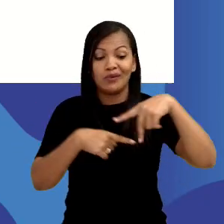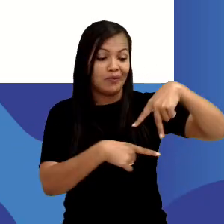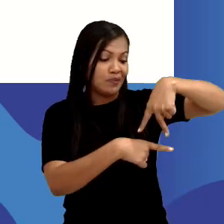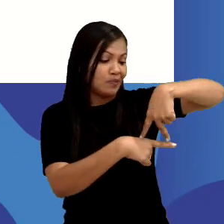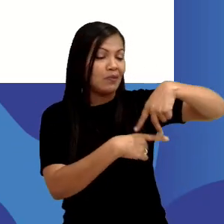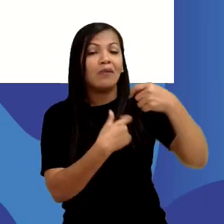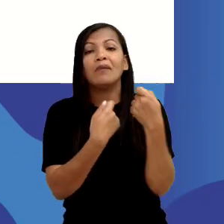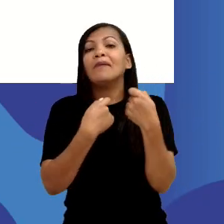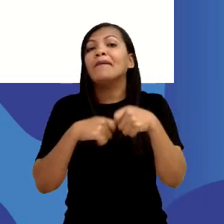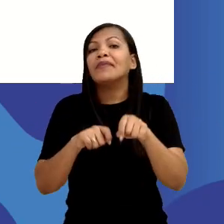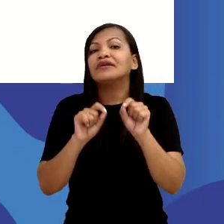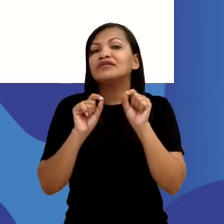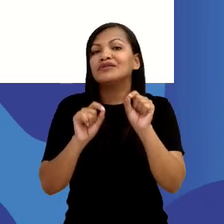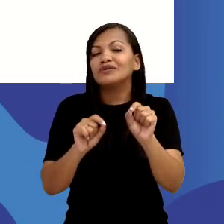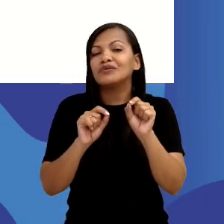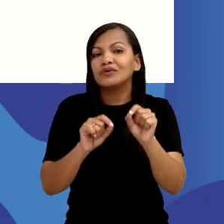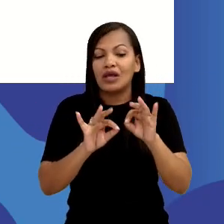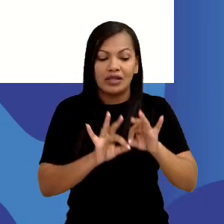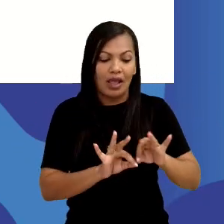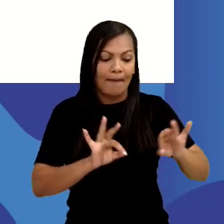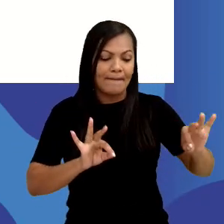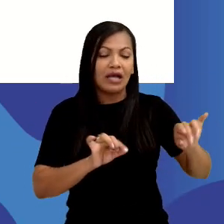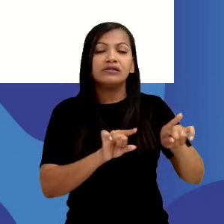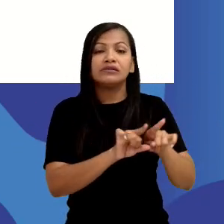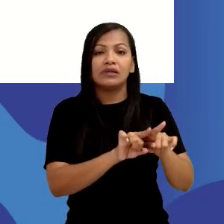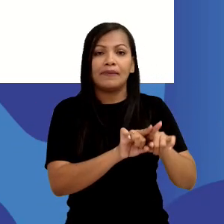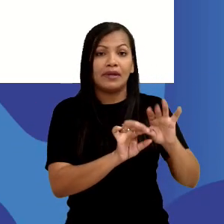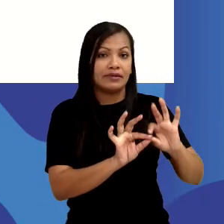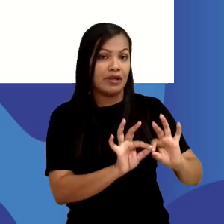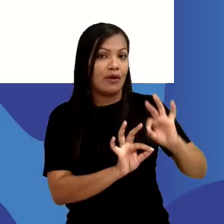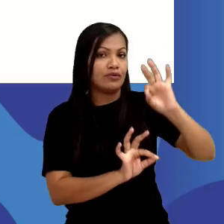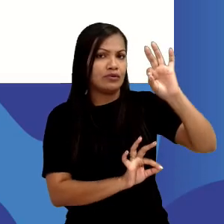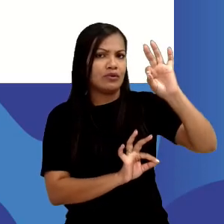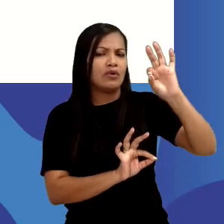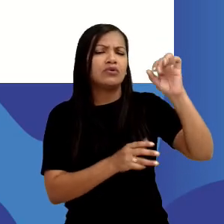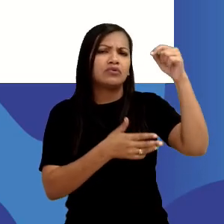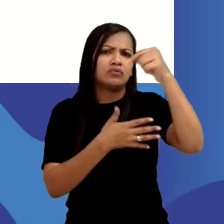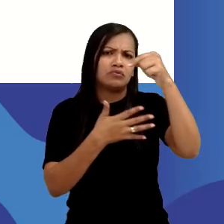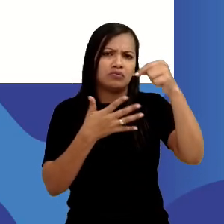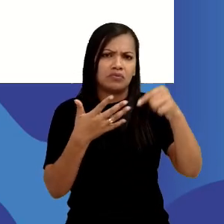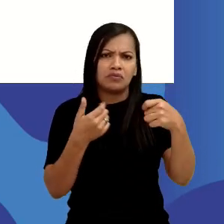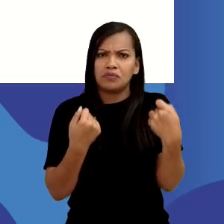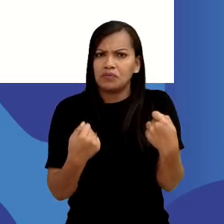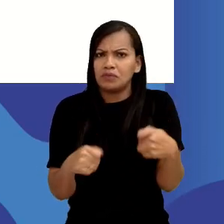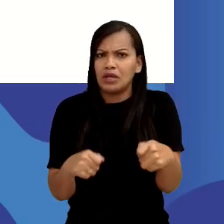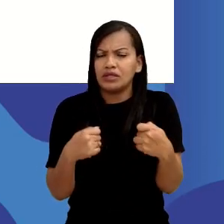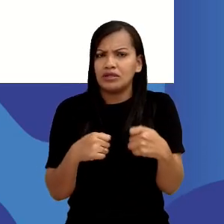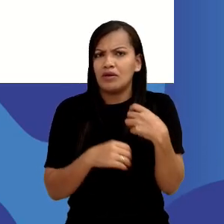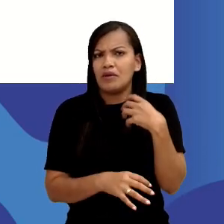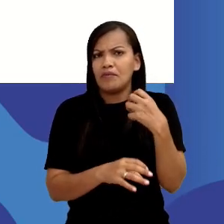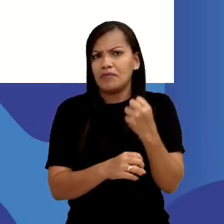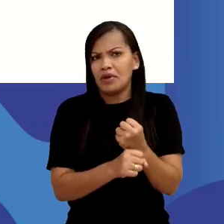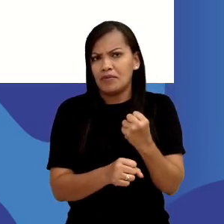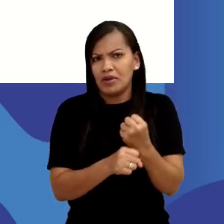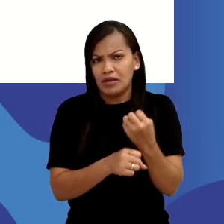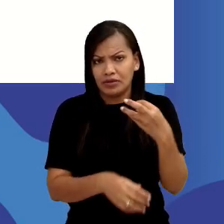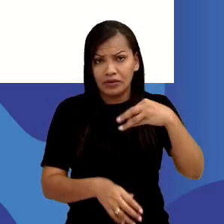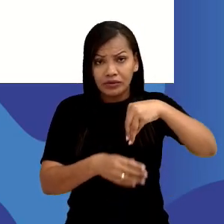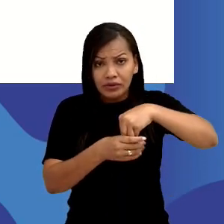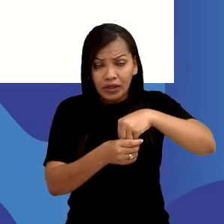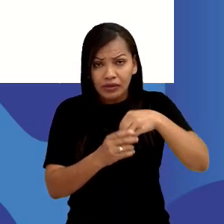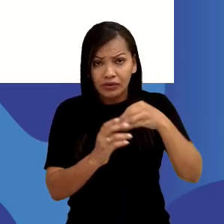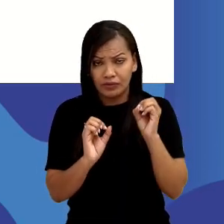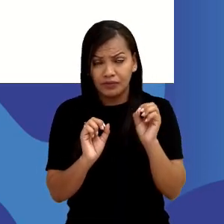do quê? Da base e da altura. São os elementos que eu necessito para determinar a medida da área. Bora para